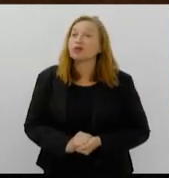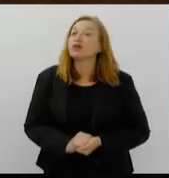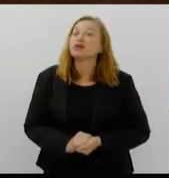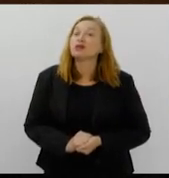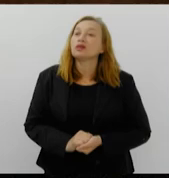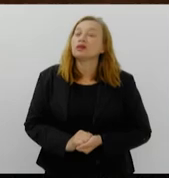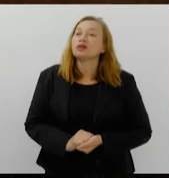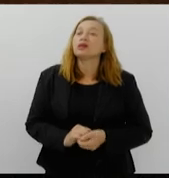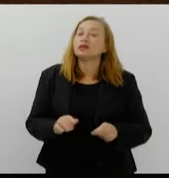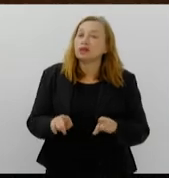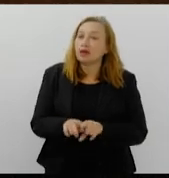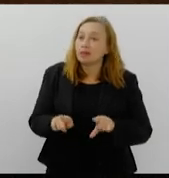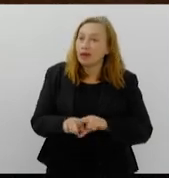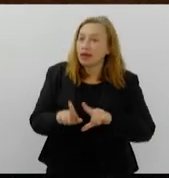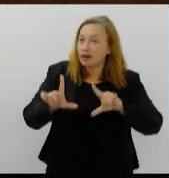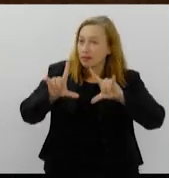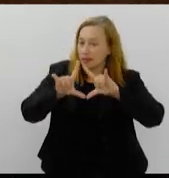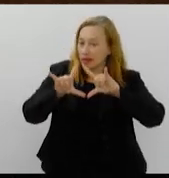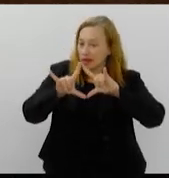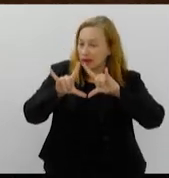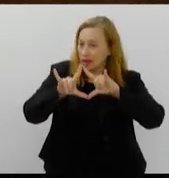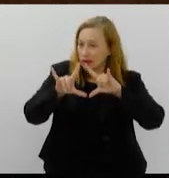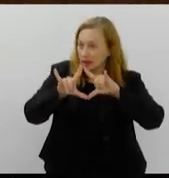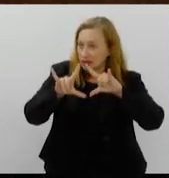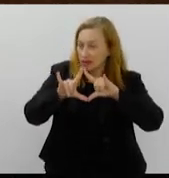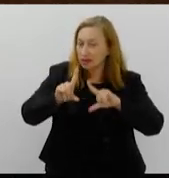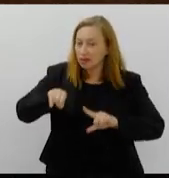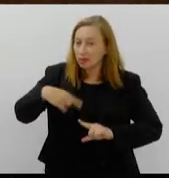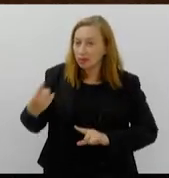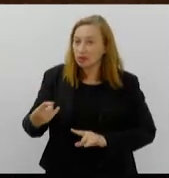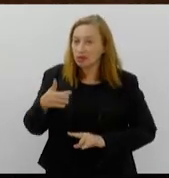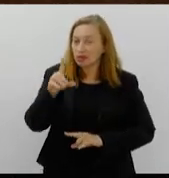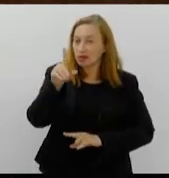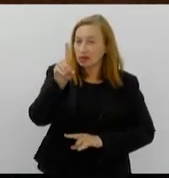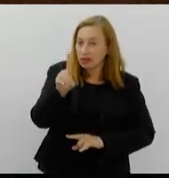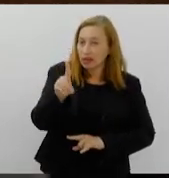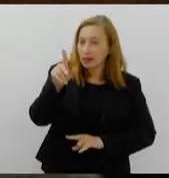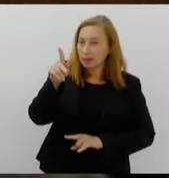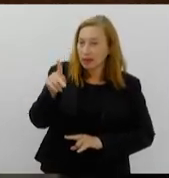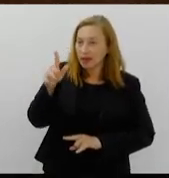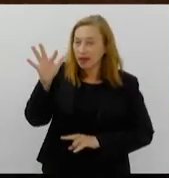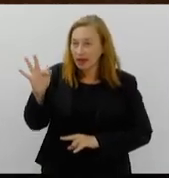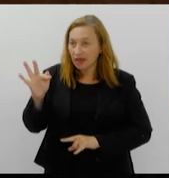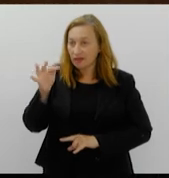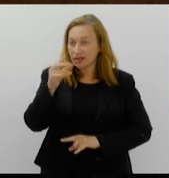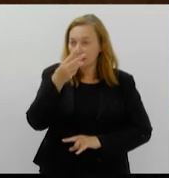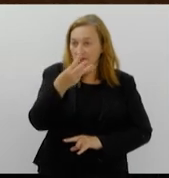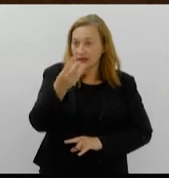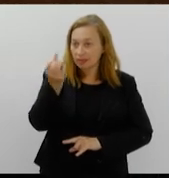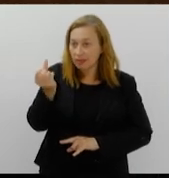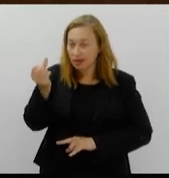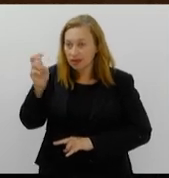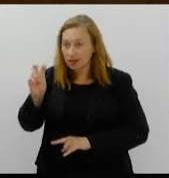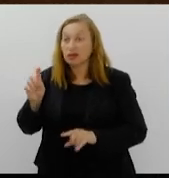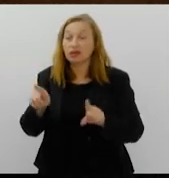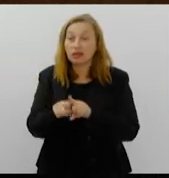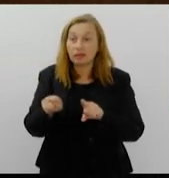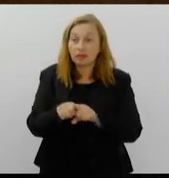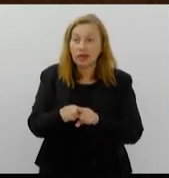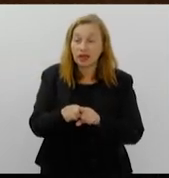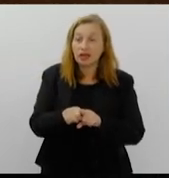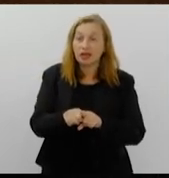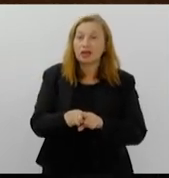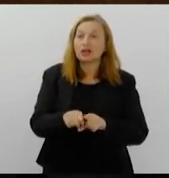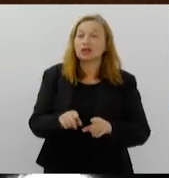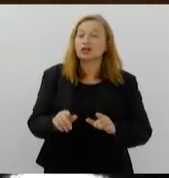da narcomilícia depois da DPF 635, como se já não bastasse o surgimento